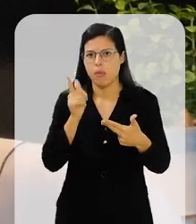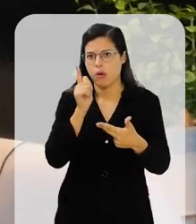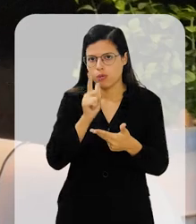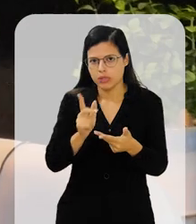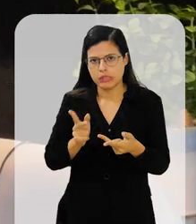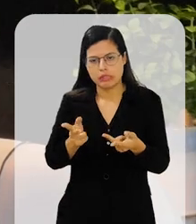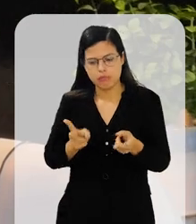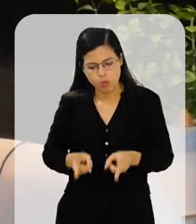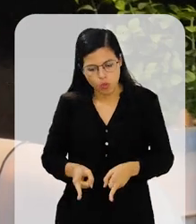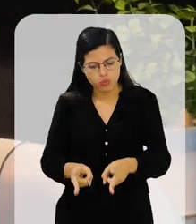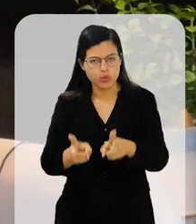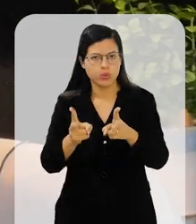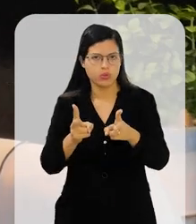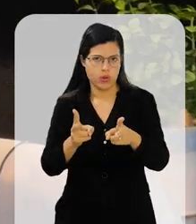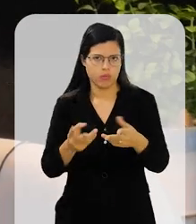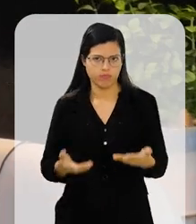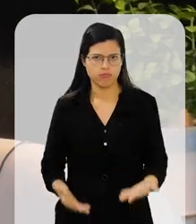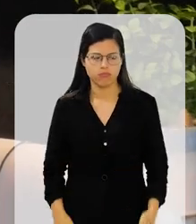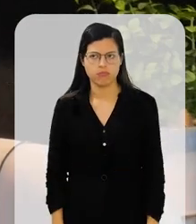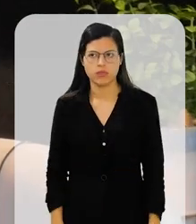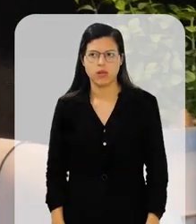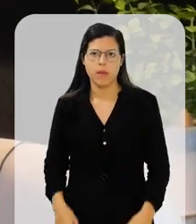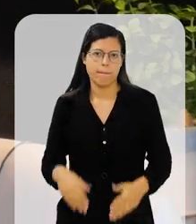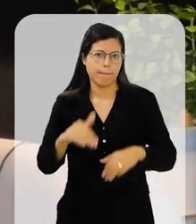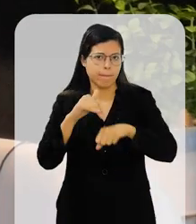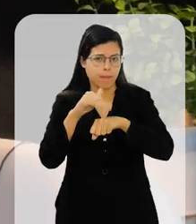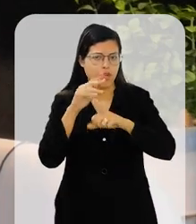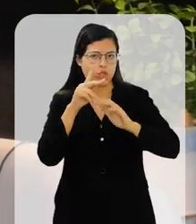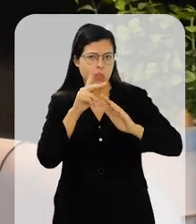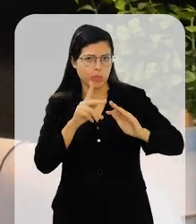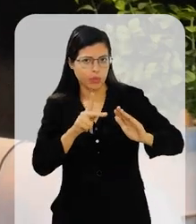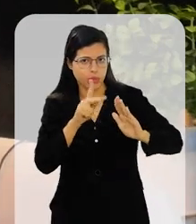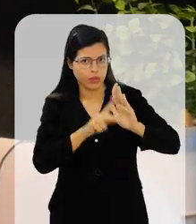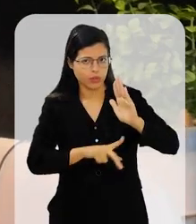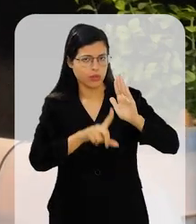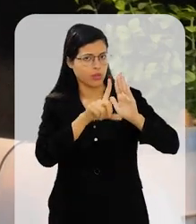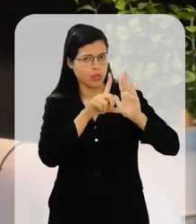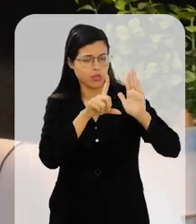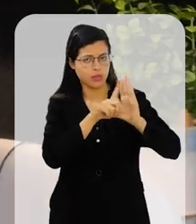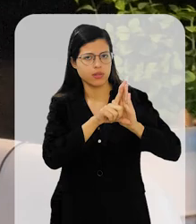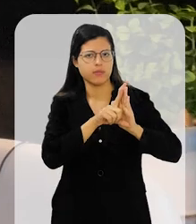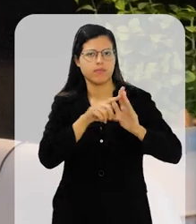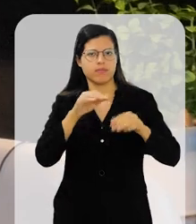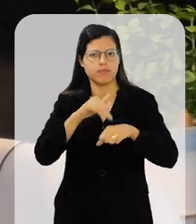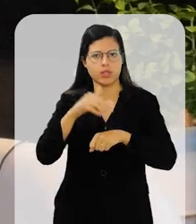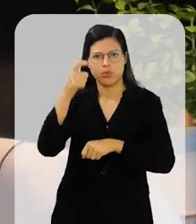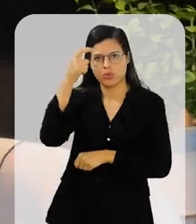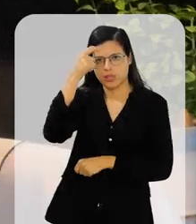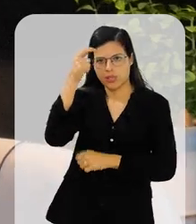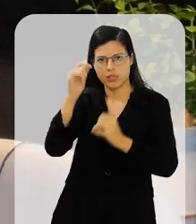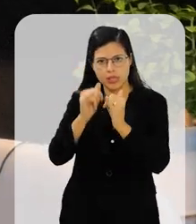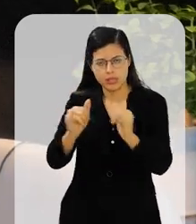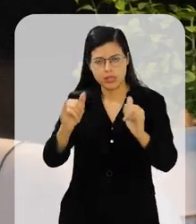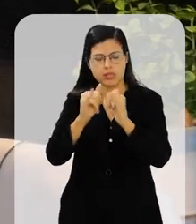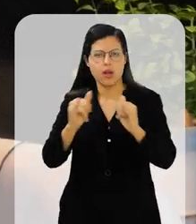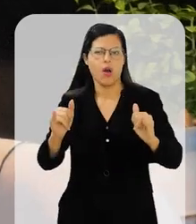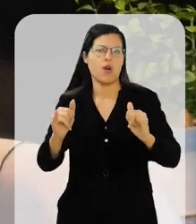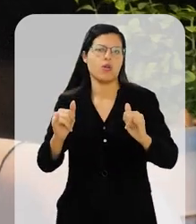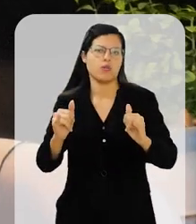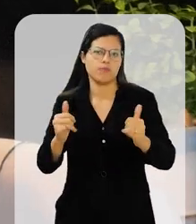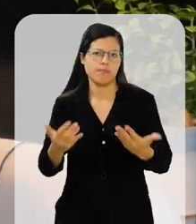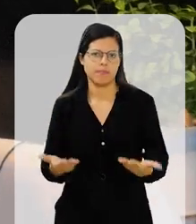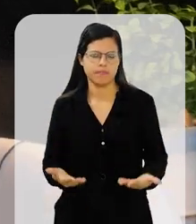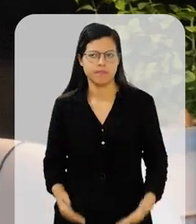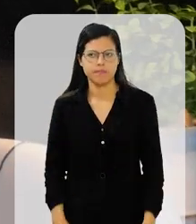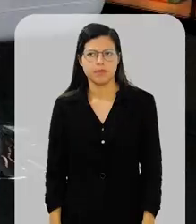sim dar mais continuidade? Como, por exemplo, mais projetos de lei, mais, sim, conscientização, mais